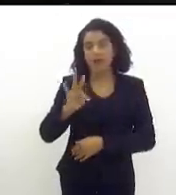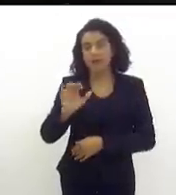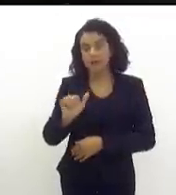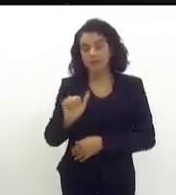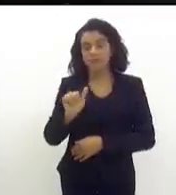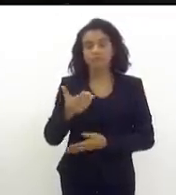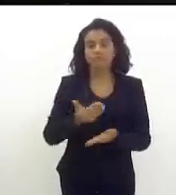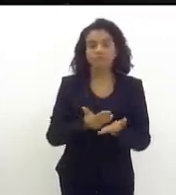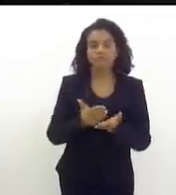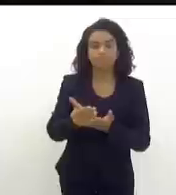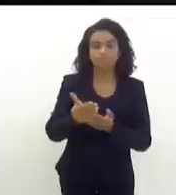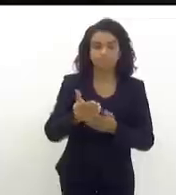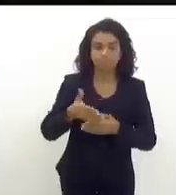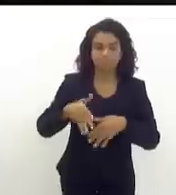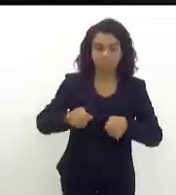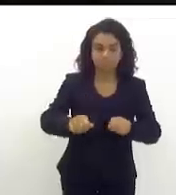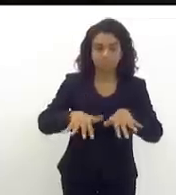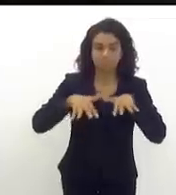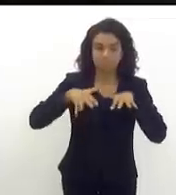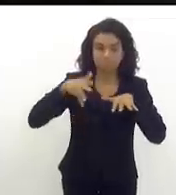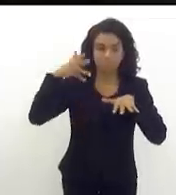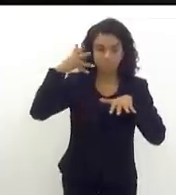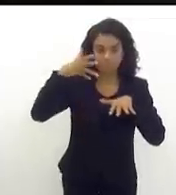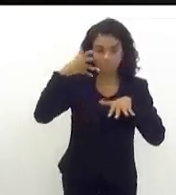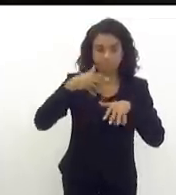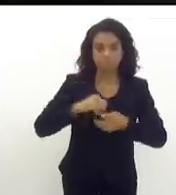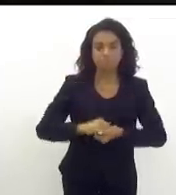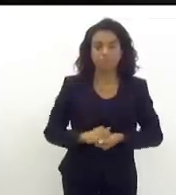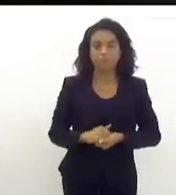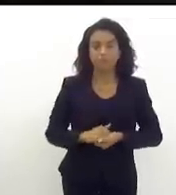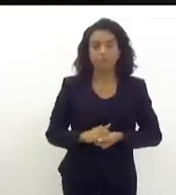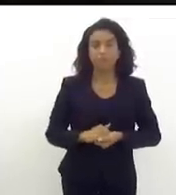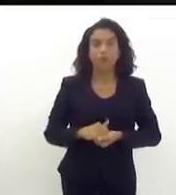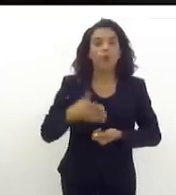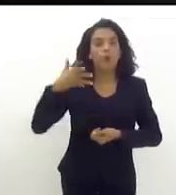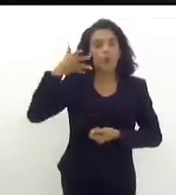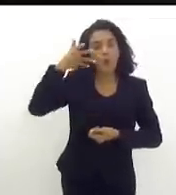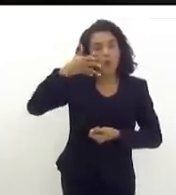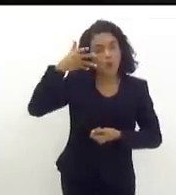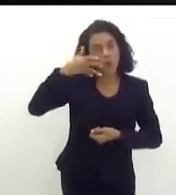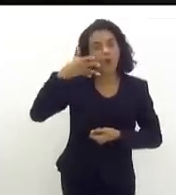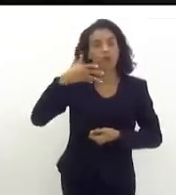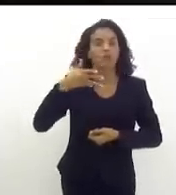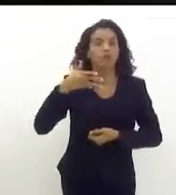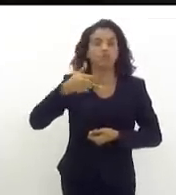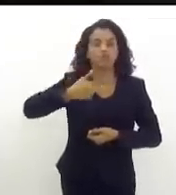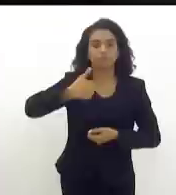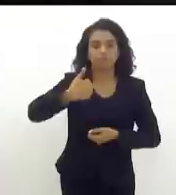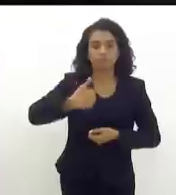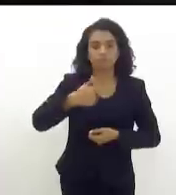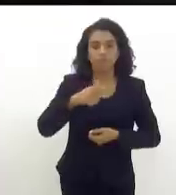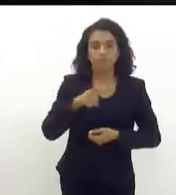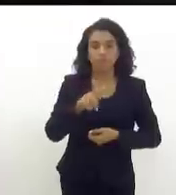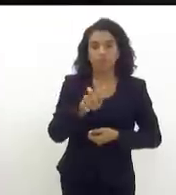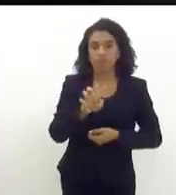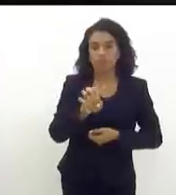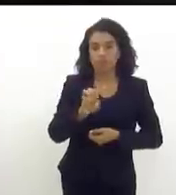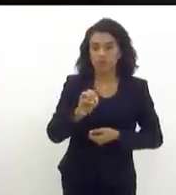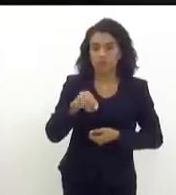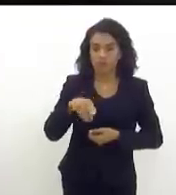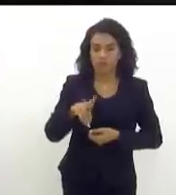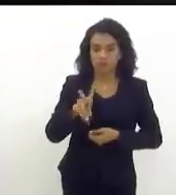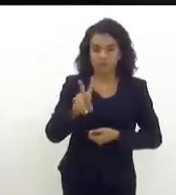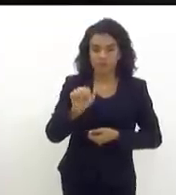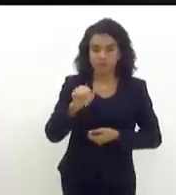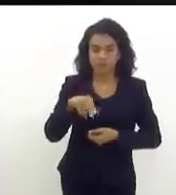passa seu expediente inicial o hora do escrito é o nome Deputado Geovane que dispõe de 10